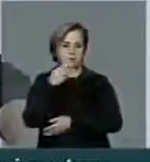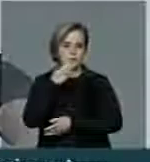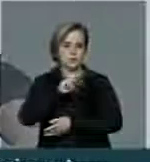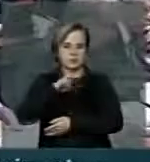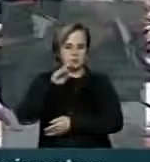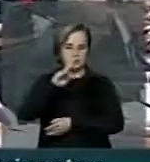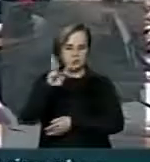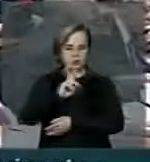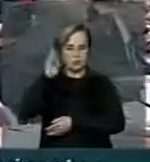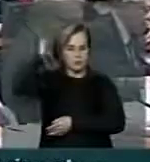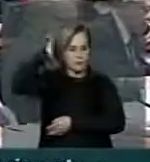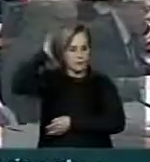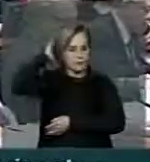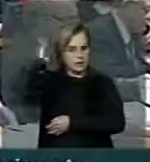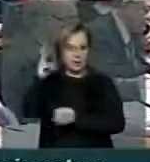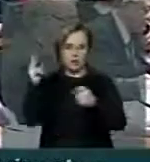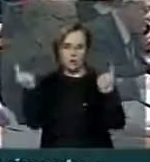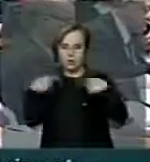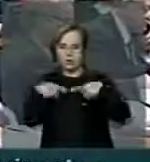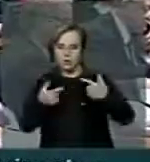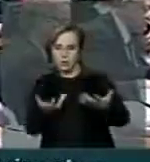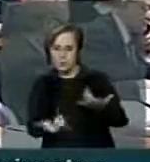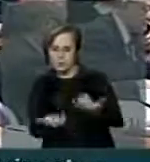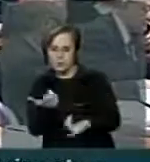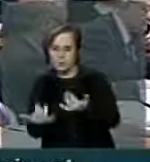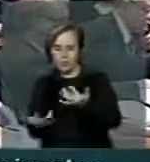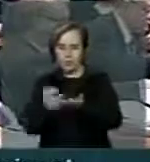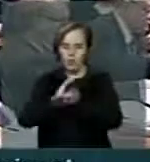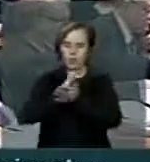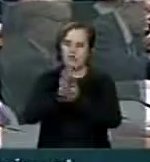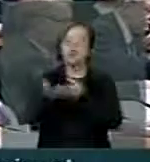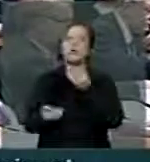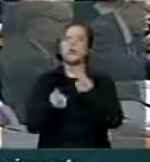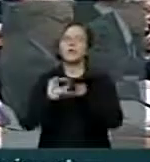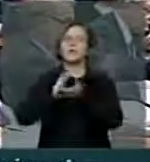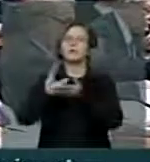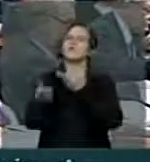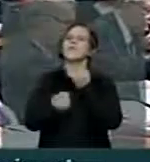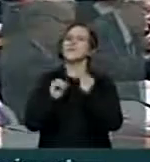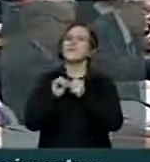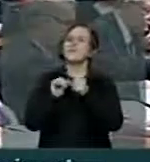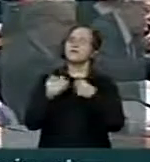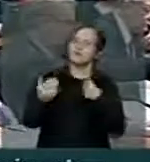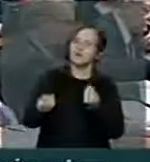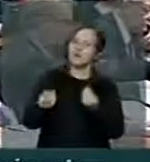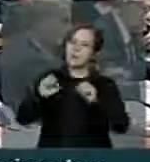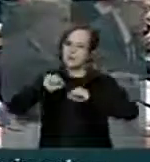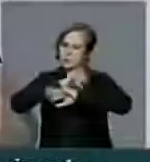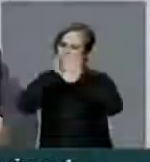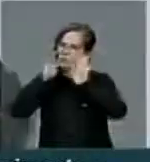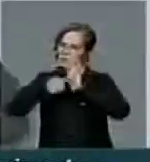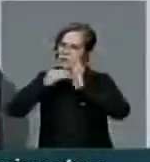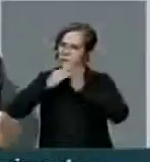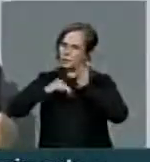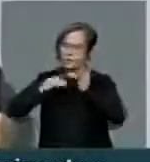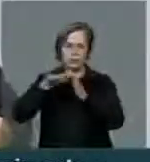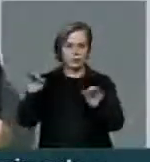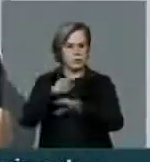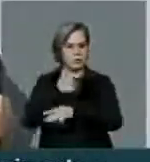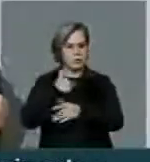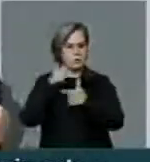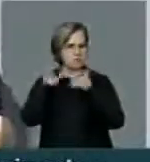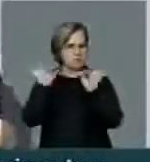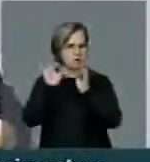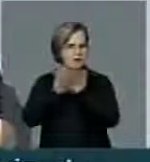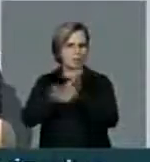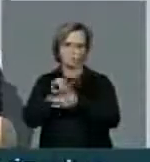queimadas. Vão começar as queimadas agora. Como é que está o desembolso, como é que isso funciona? Transparência total. Eu não tenho nenhum problema com isso,